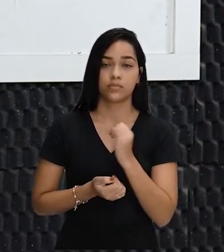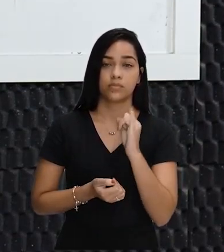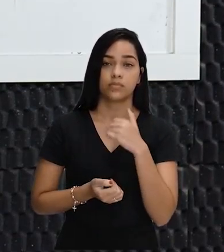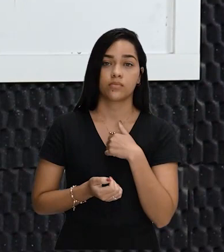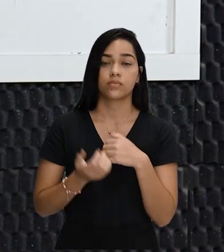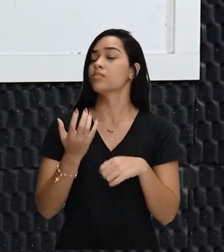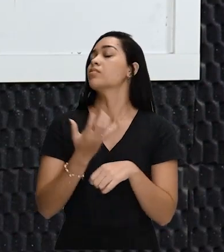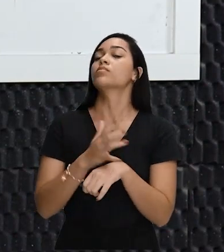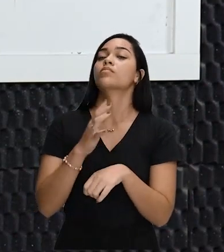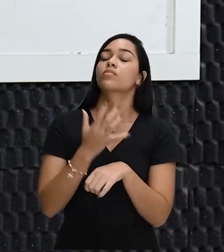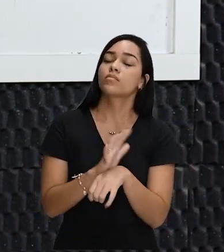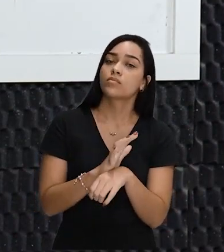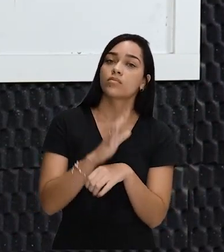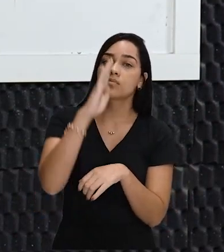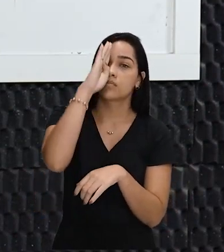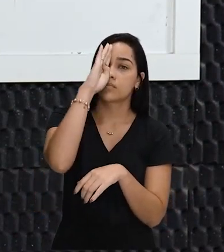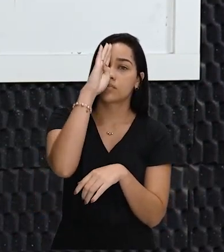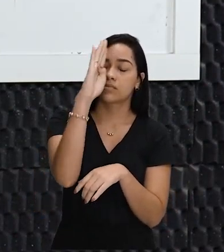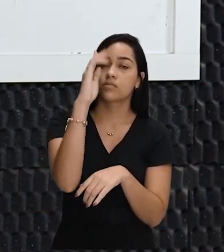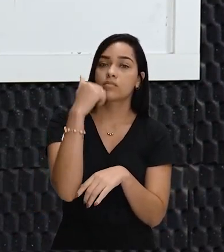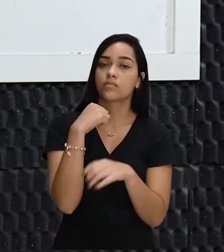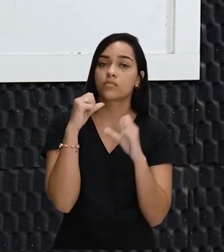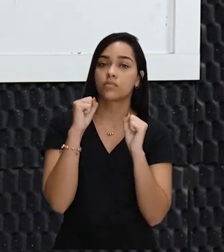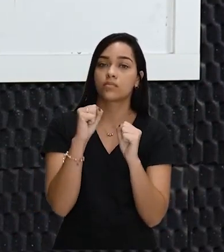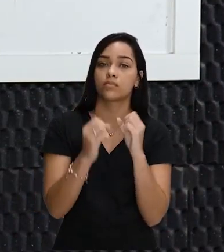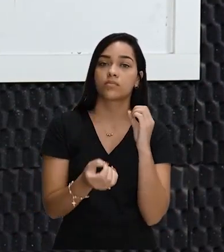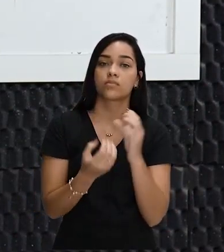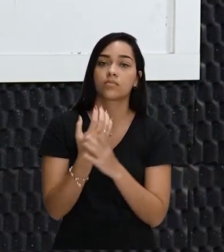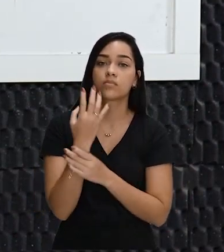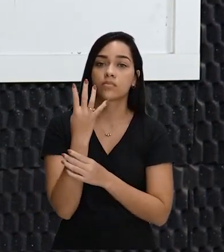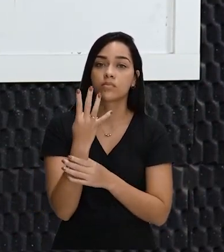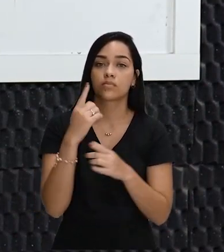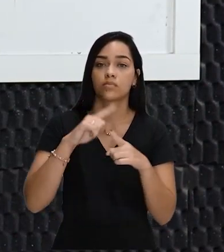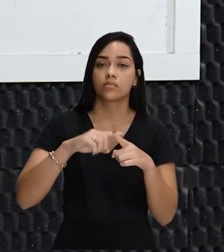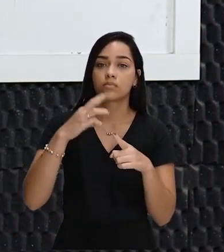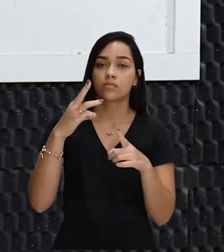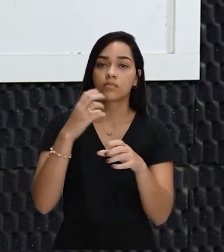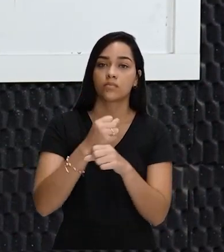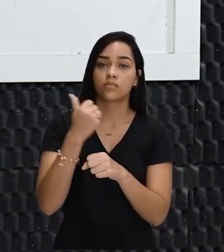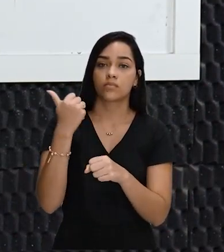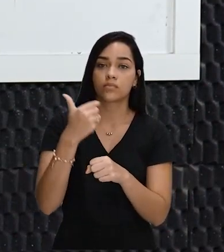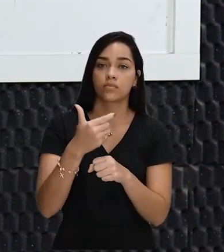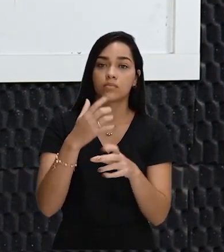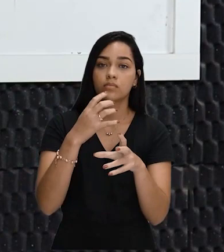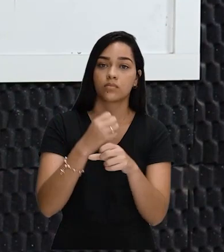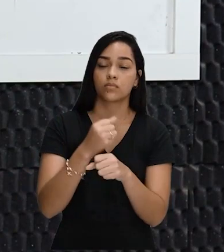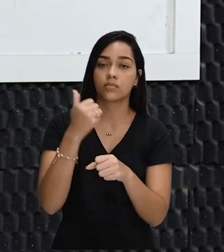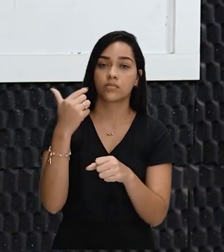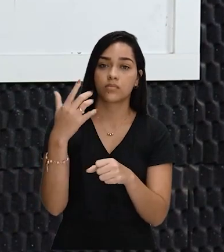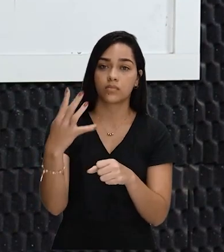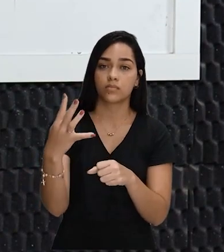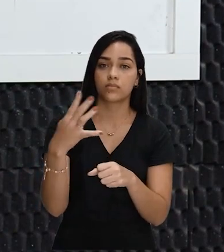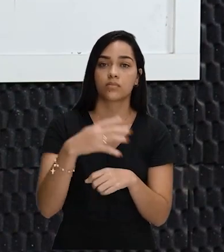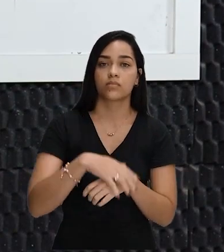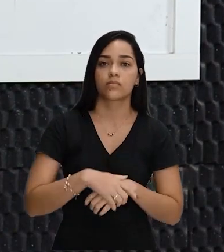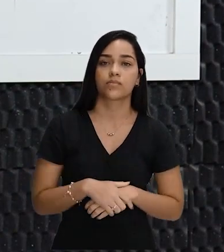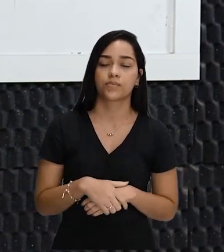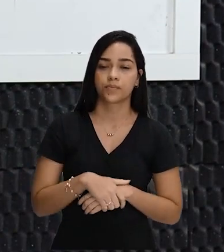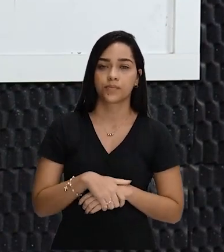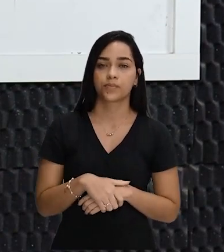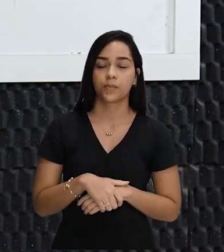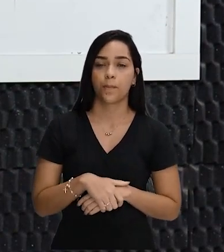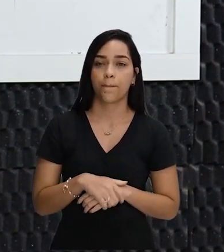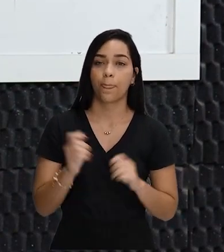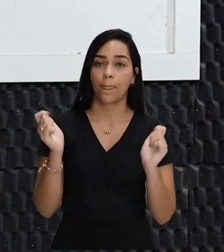aplicar agora o princípio eu vou poder formar quatro vezes três 12 12 V2 24 24